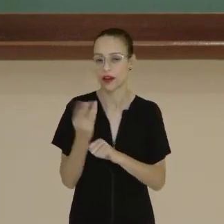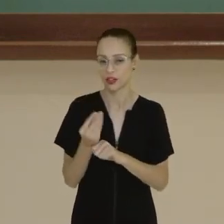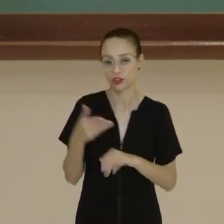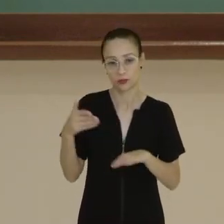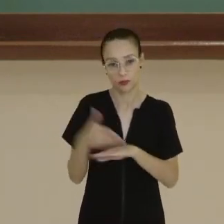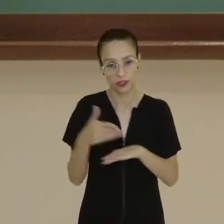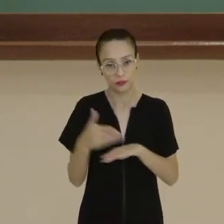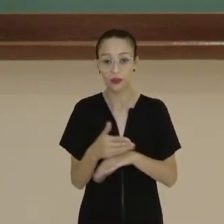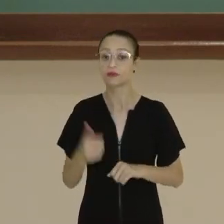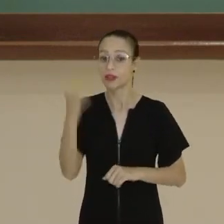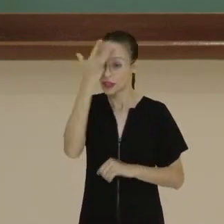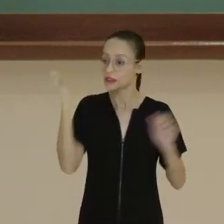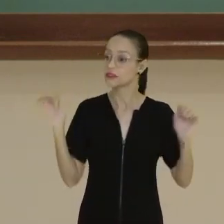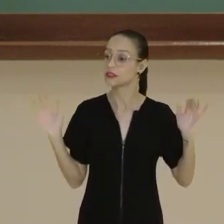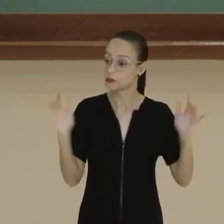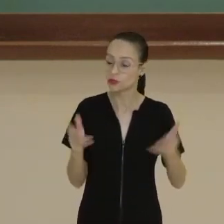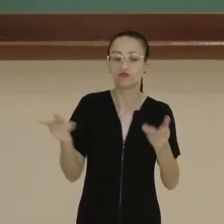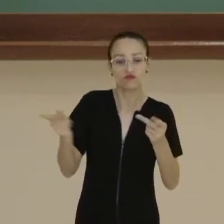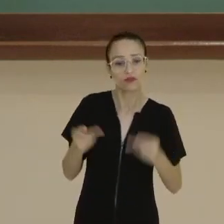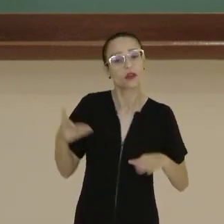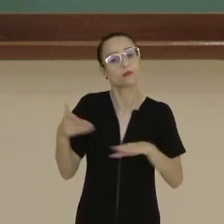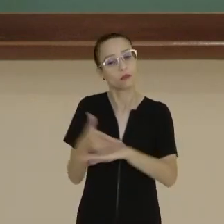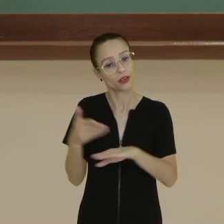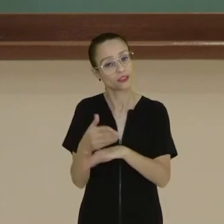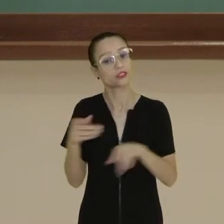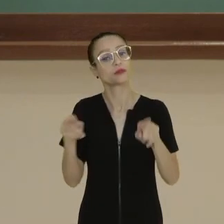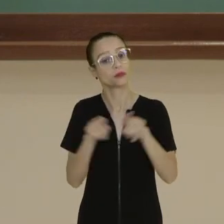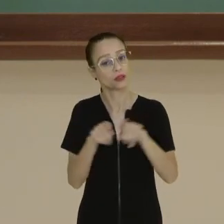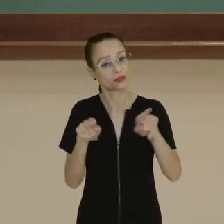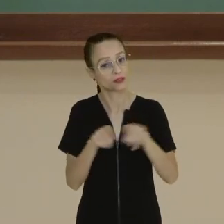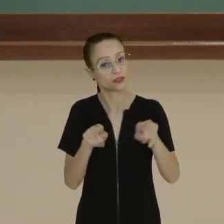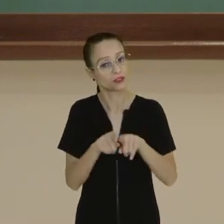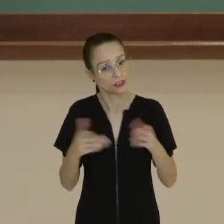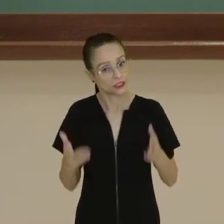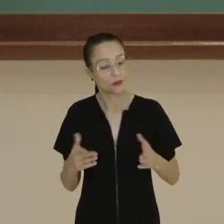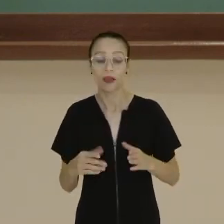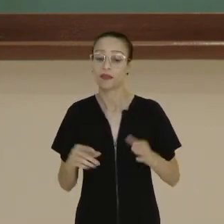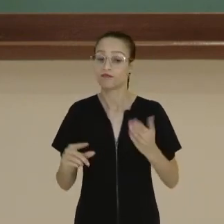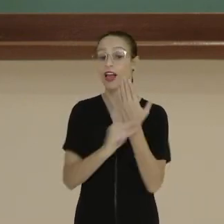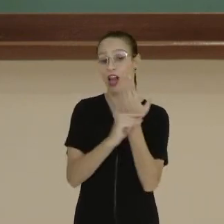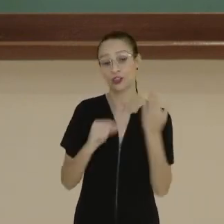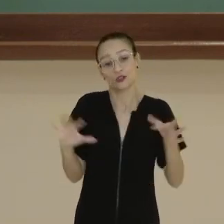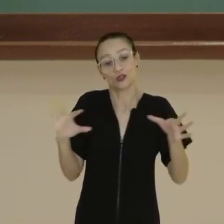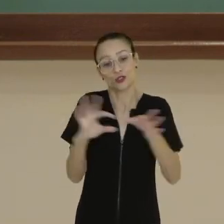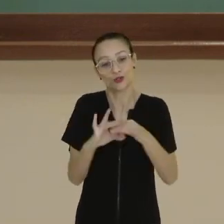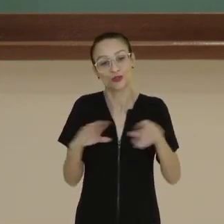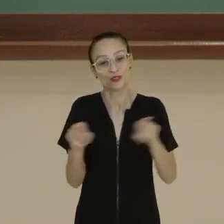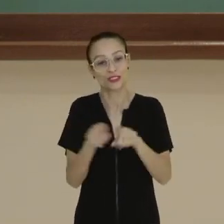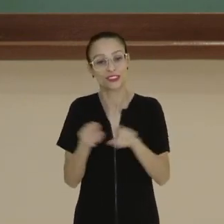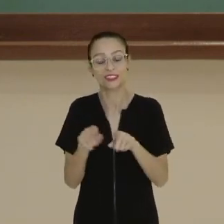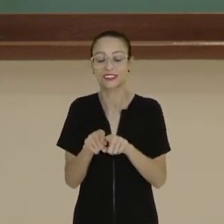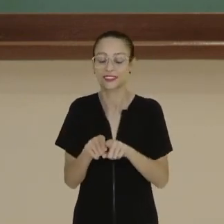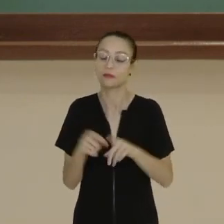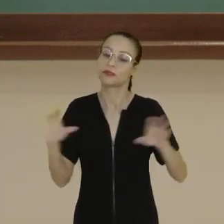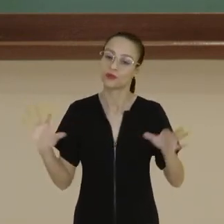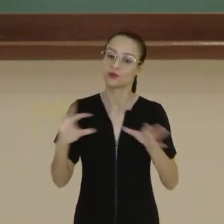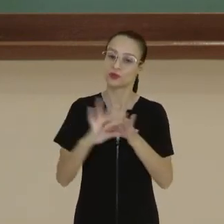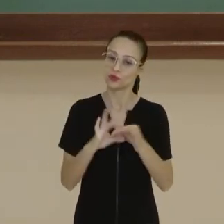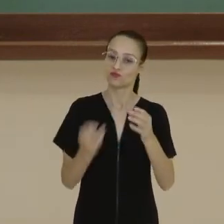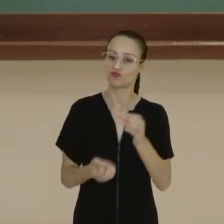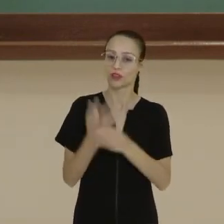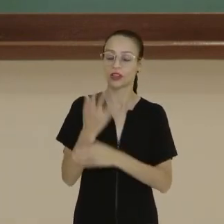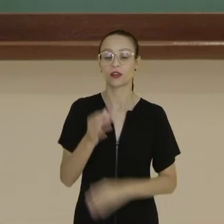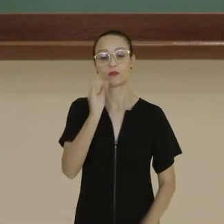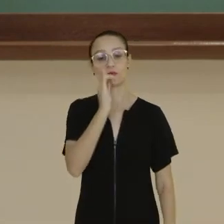quando o público é convidado a participar da obra de arte, sendo um coautor, né? Como um co-escritor ali dessa obra. Então,